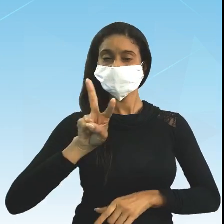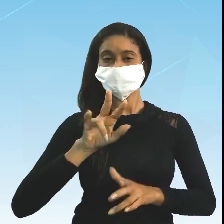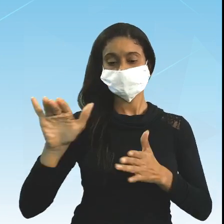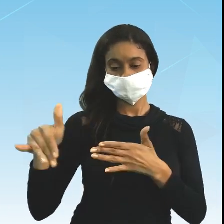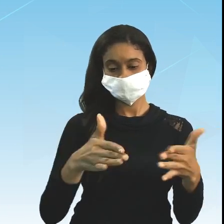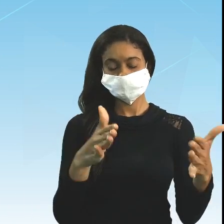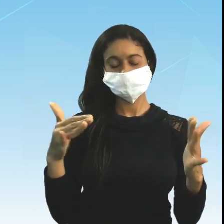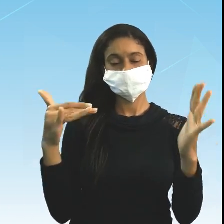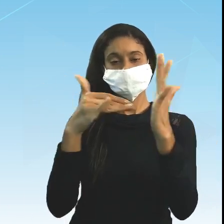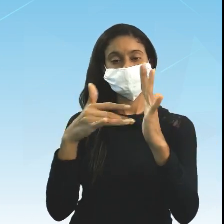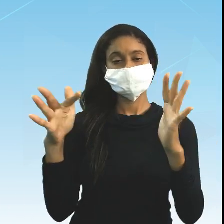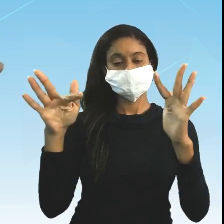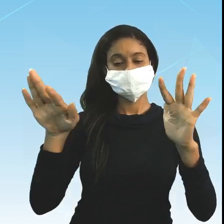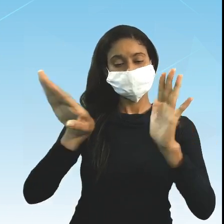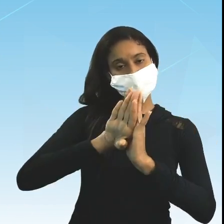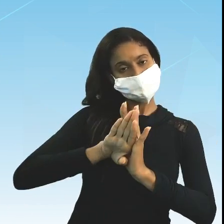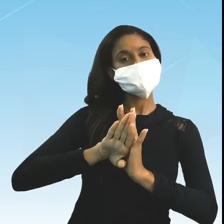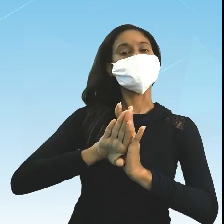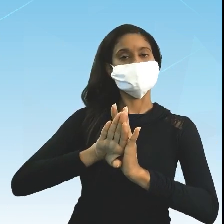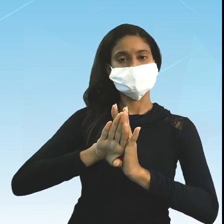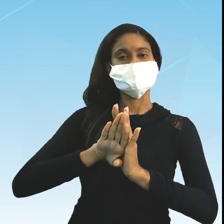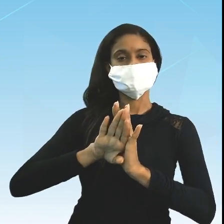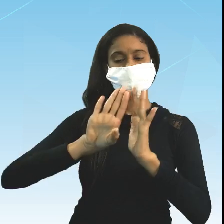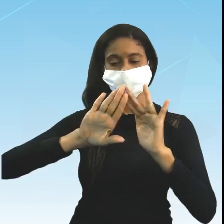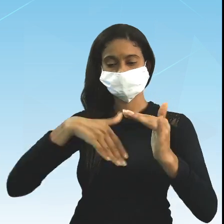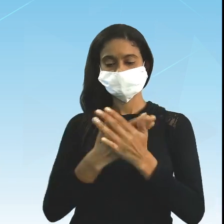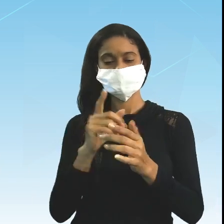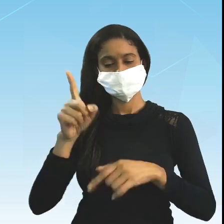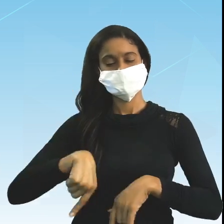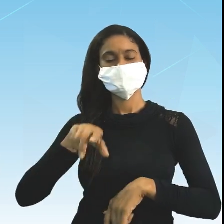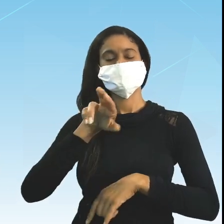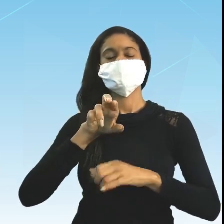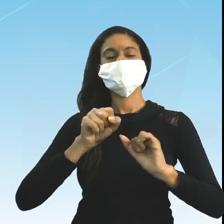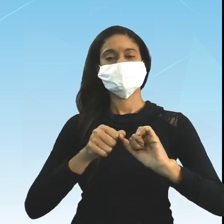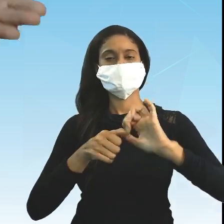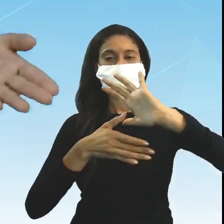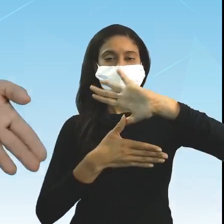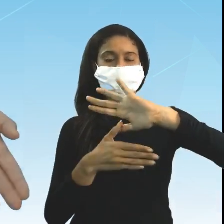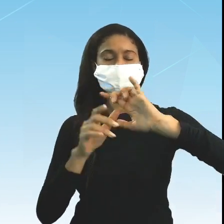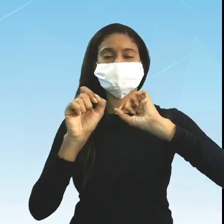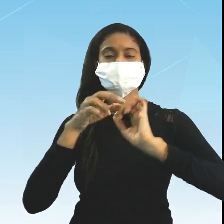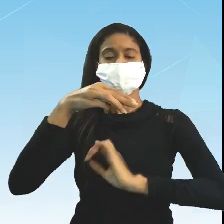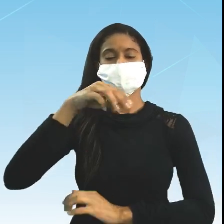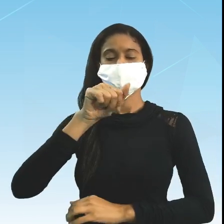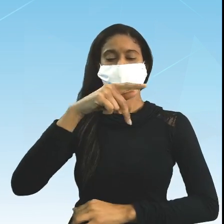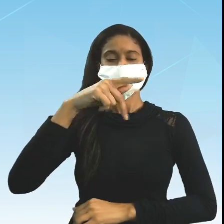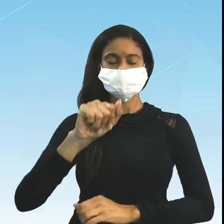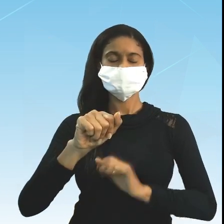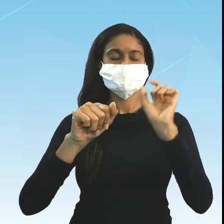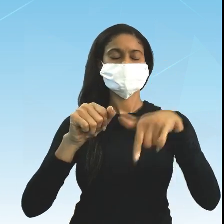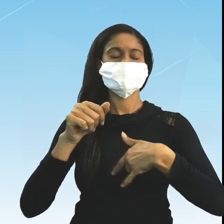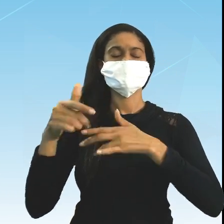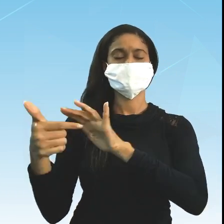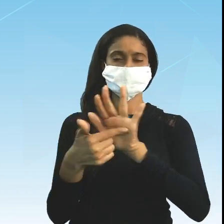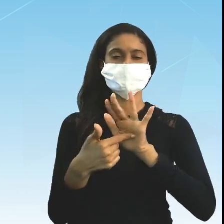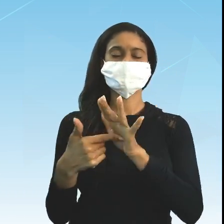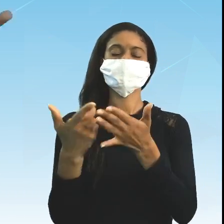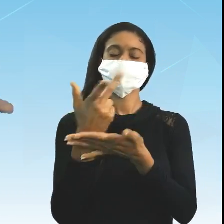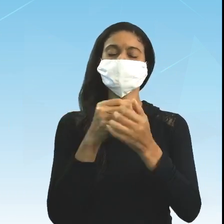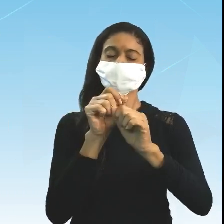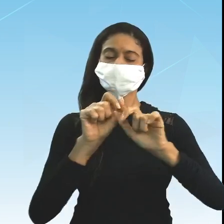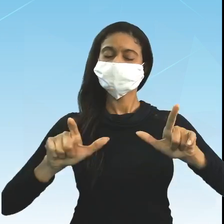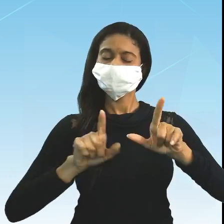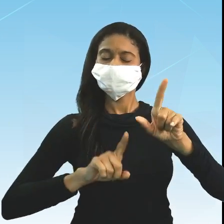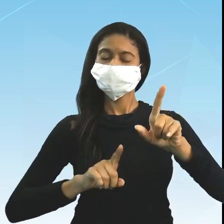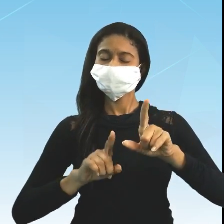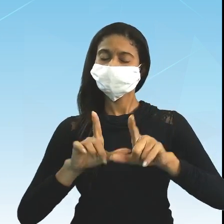chegar na tua escola? A gente pode fazer isso como um mapa, representação, tendo planos cartesianos, outras formas